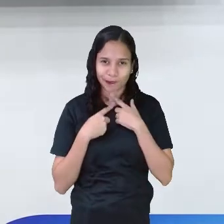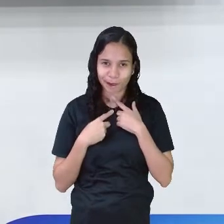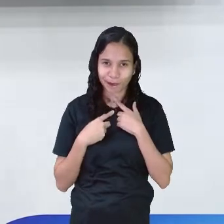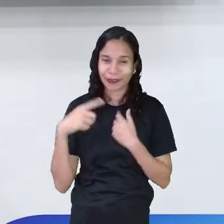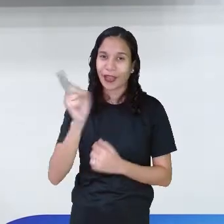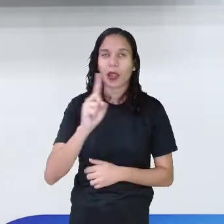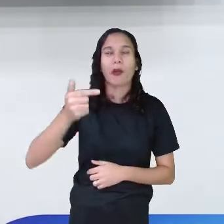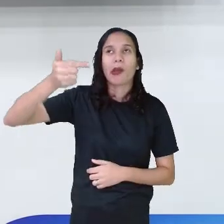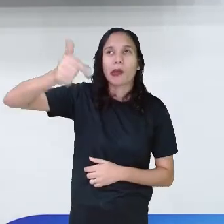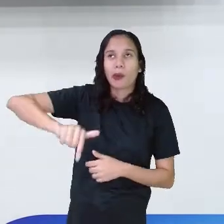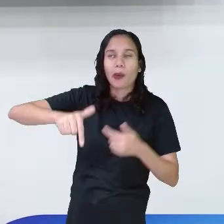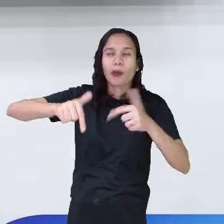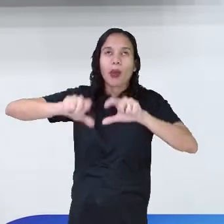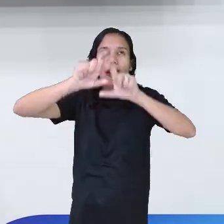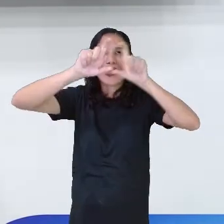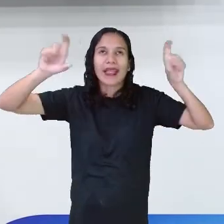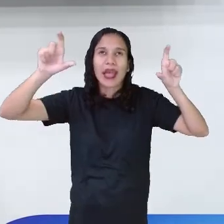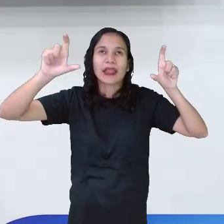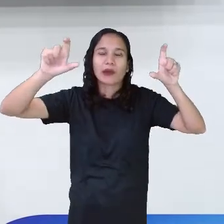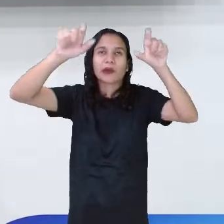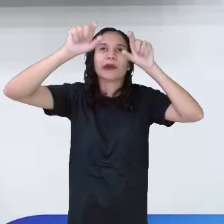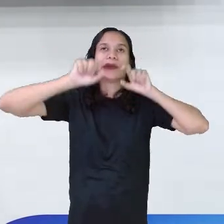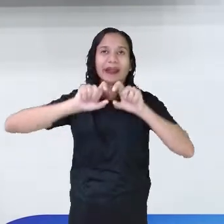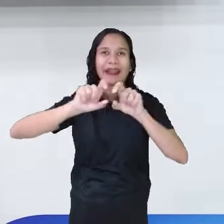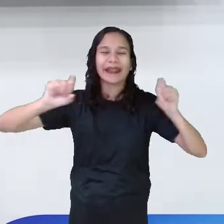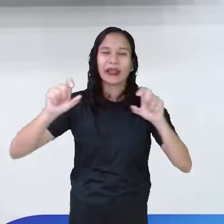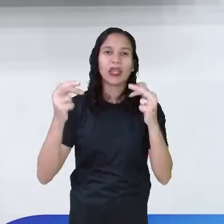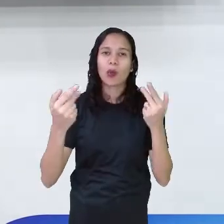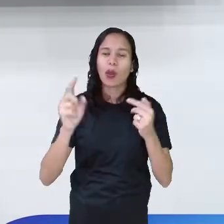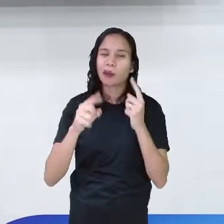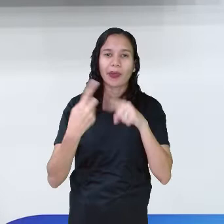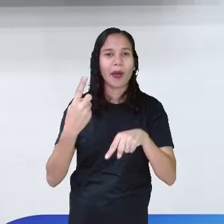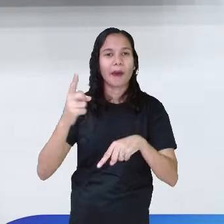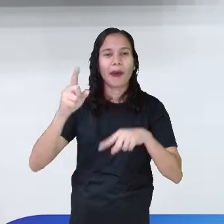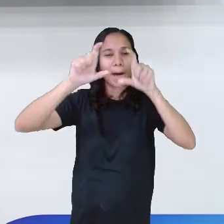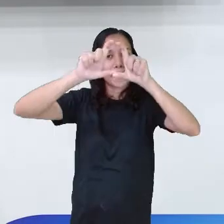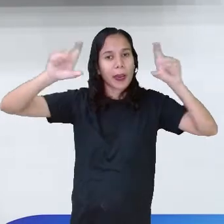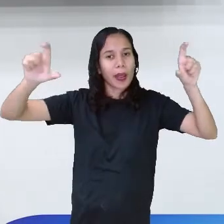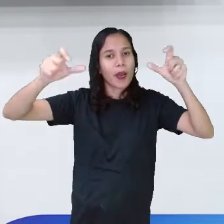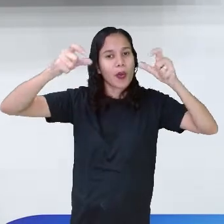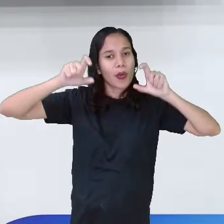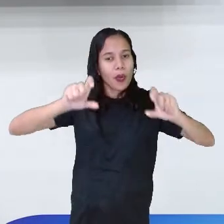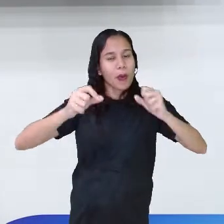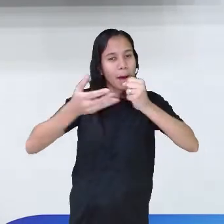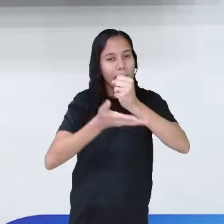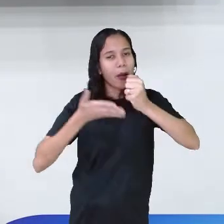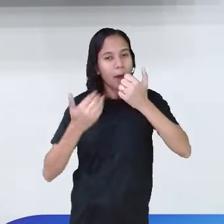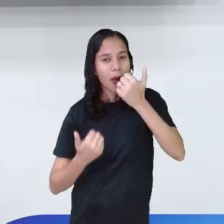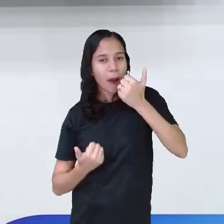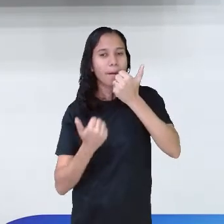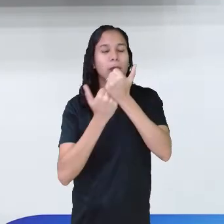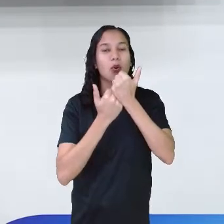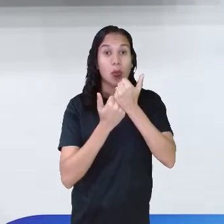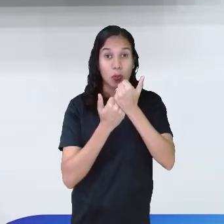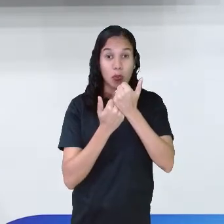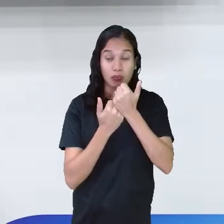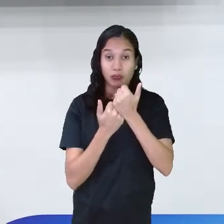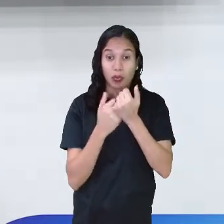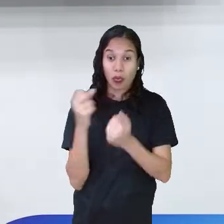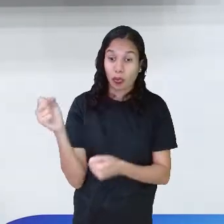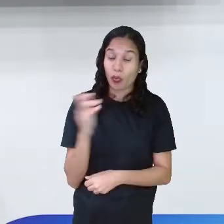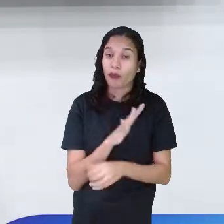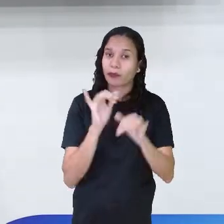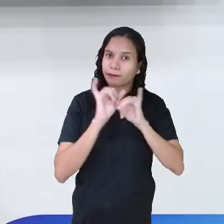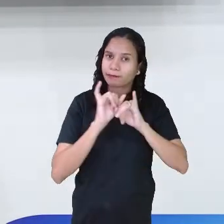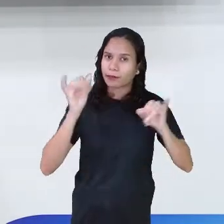é a repetição do título. Ele vai dar ali novas informações. Não é claro que não é completa, porque é um subtítulo, mas